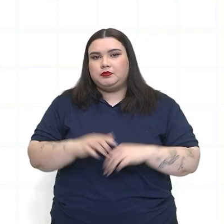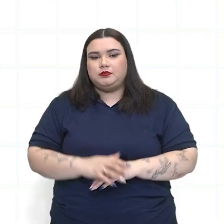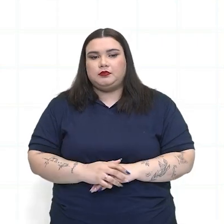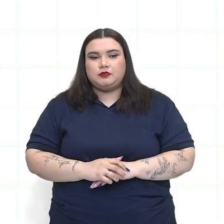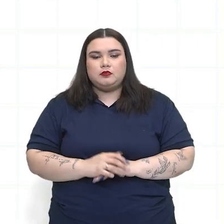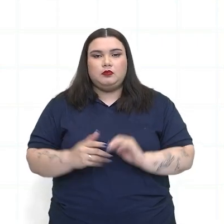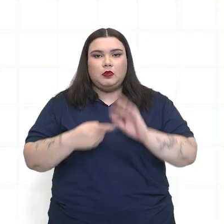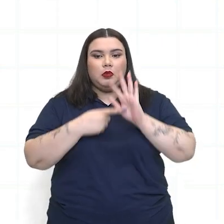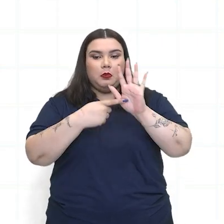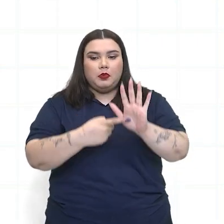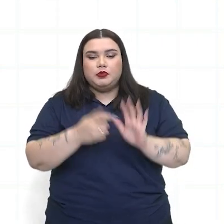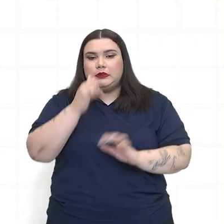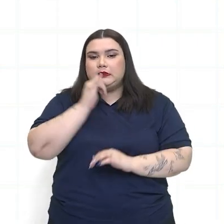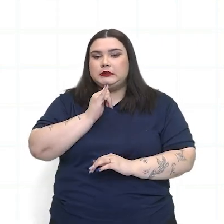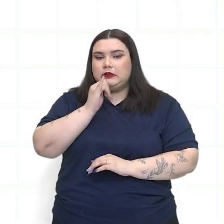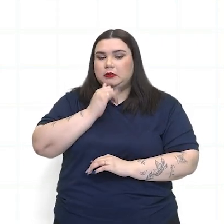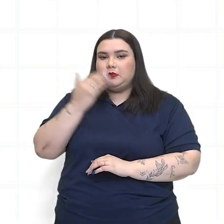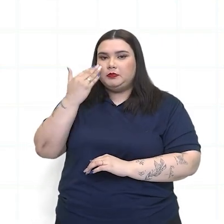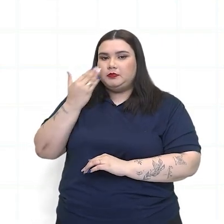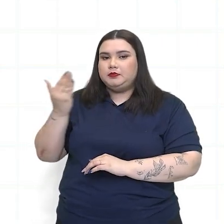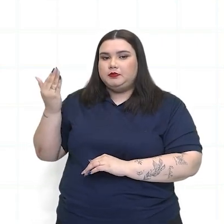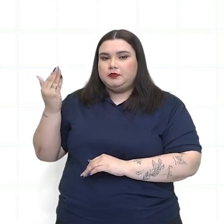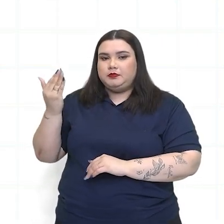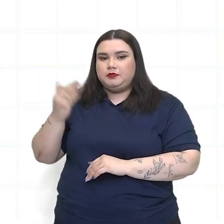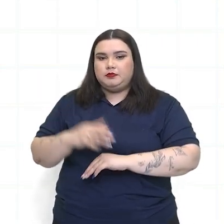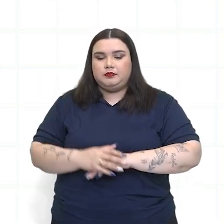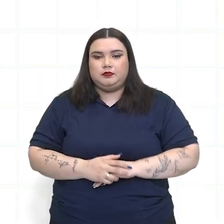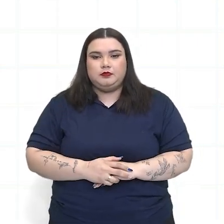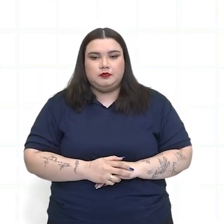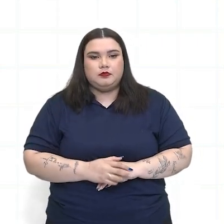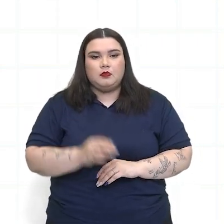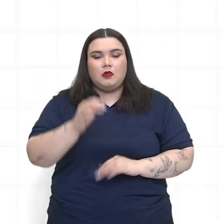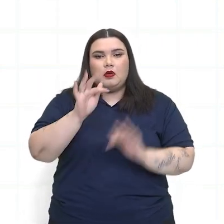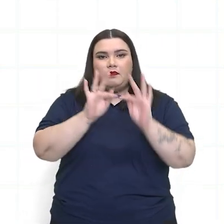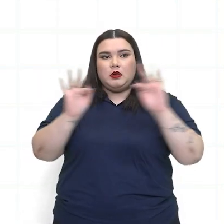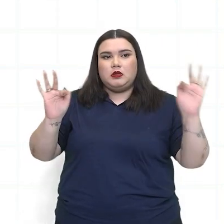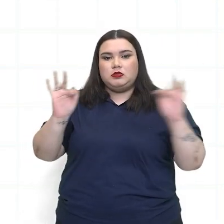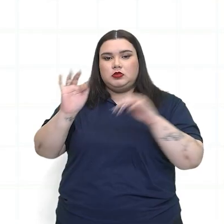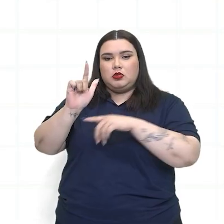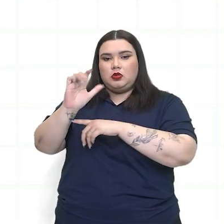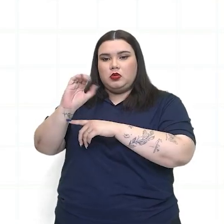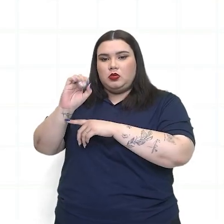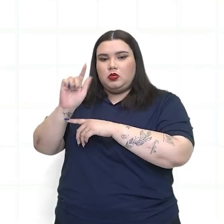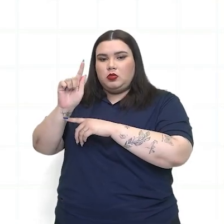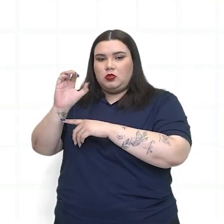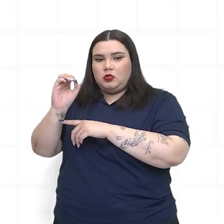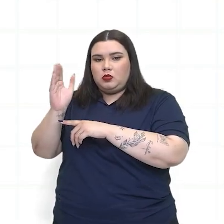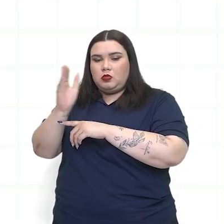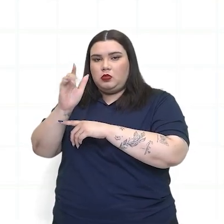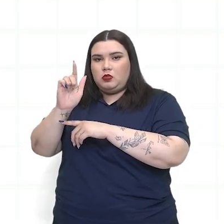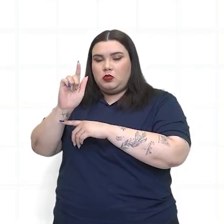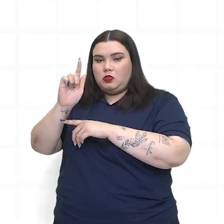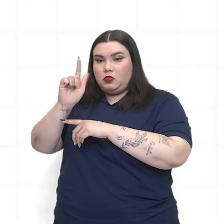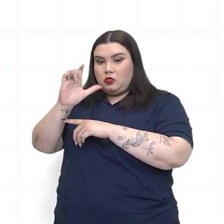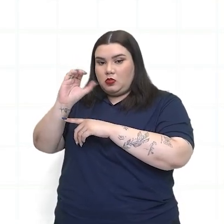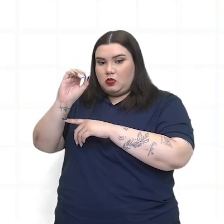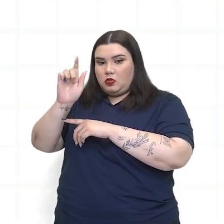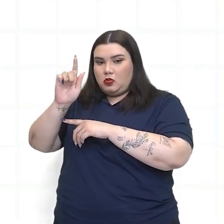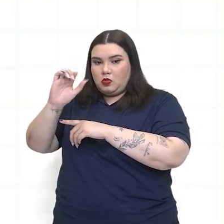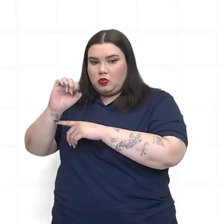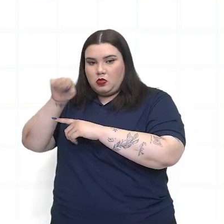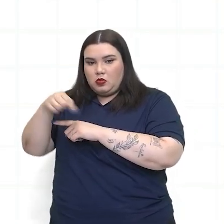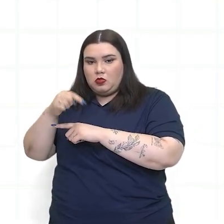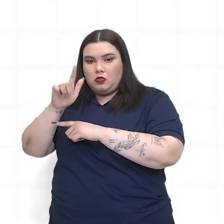os exemplos. Veja, eu tenho aqui logo, logo, repetido, elemento repetido,